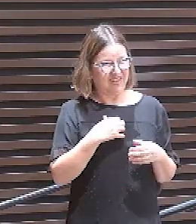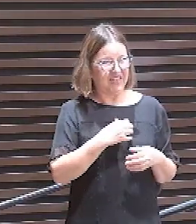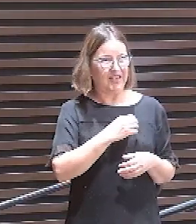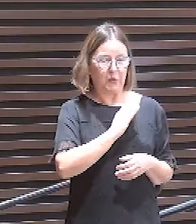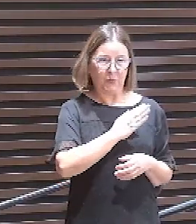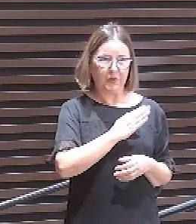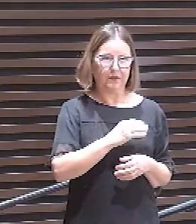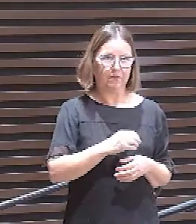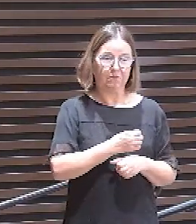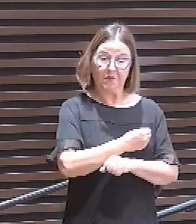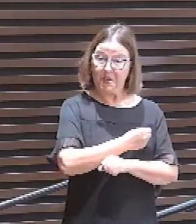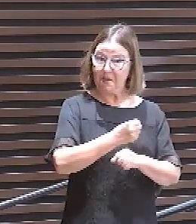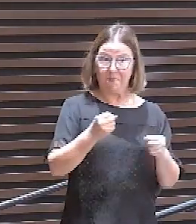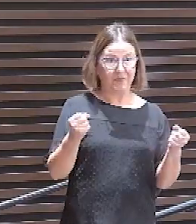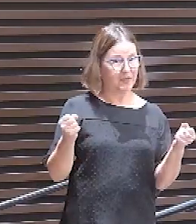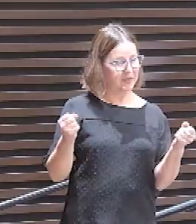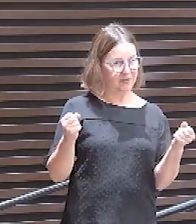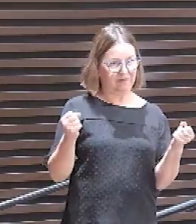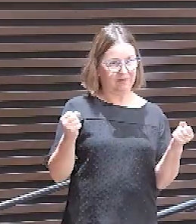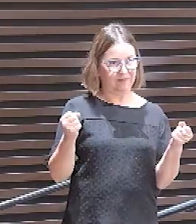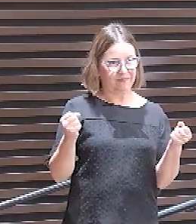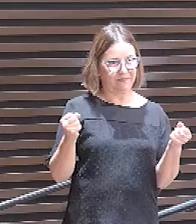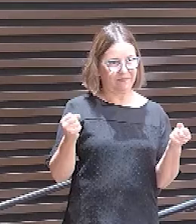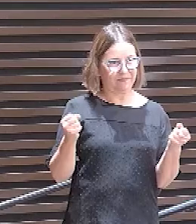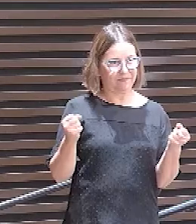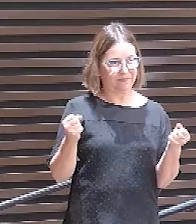É impossível.